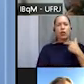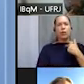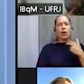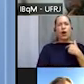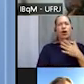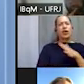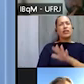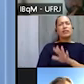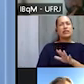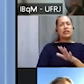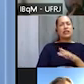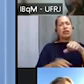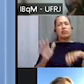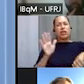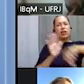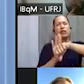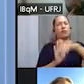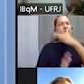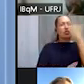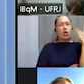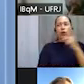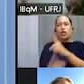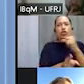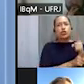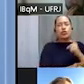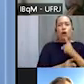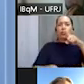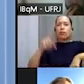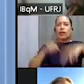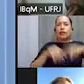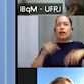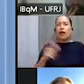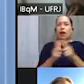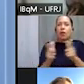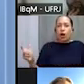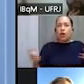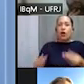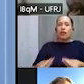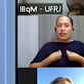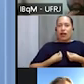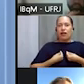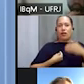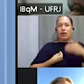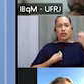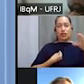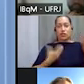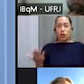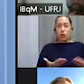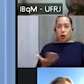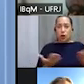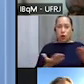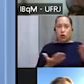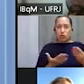que descobrem esses materiais e que, na maior parte das vezes, fornecem para os cientistas e que hoje estão sendo